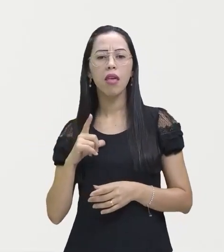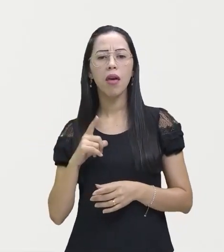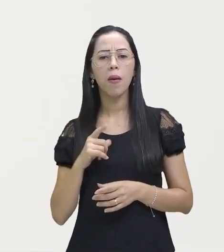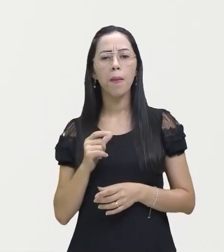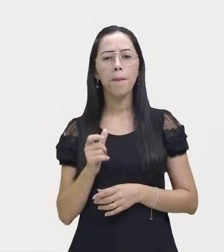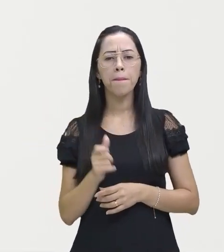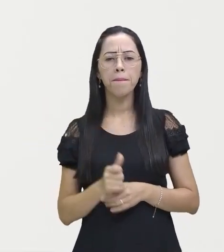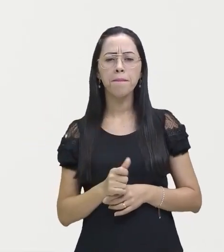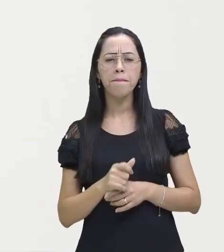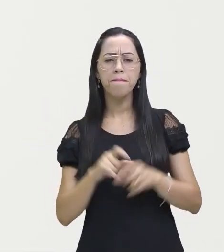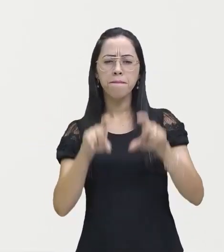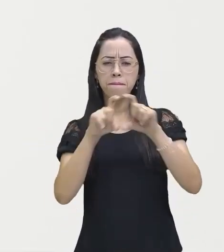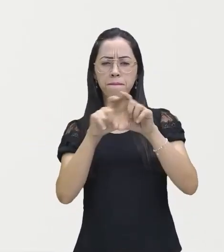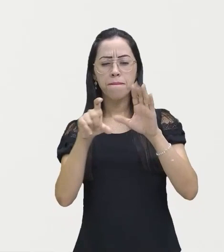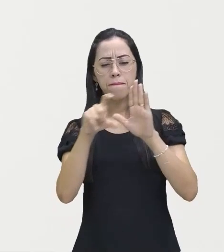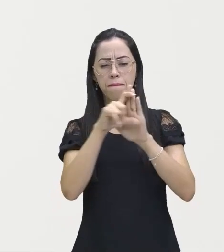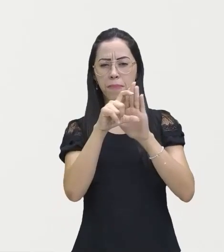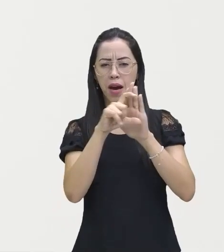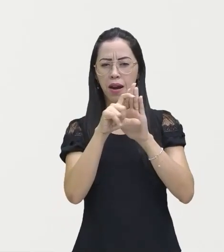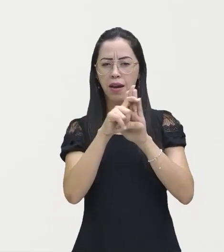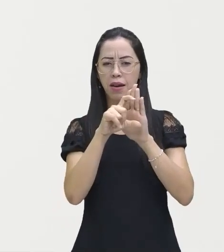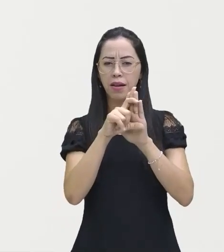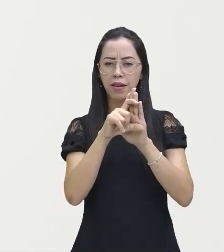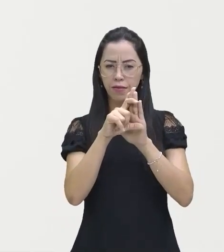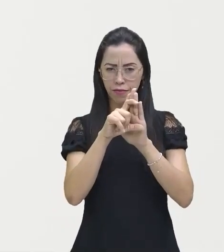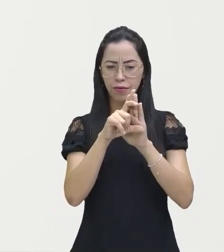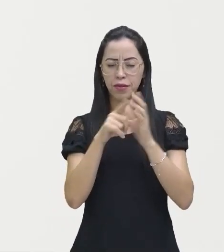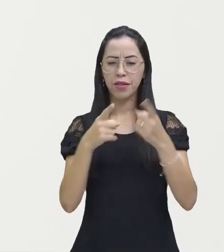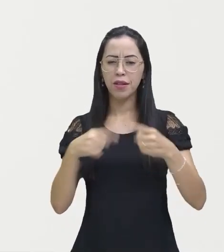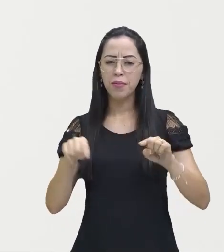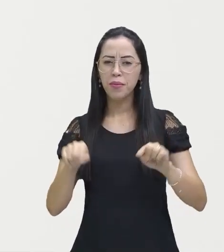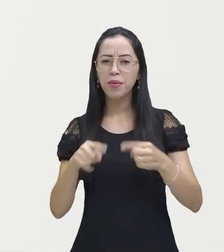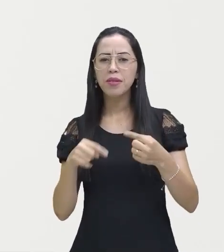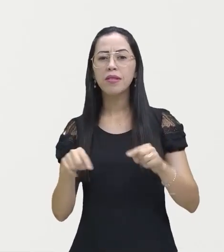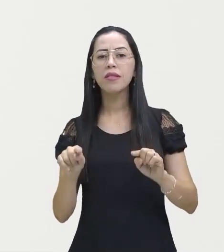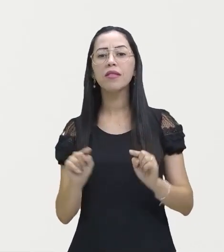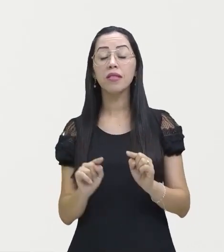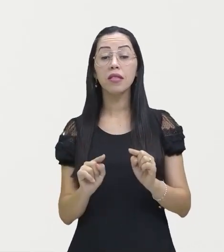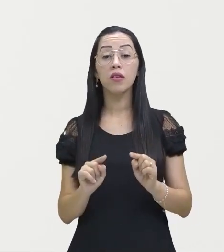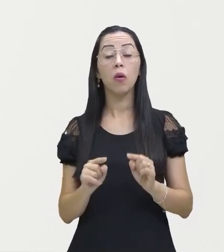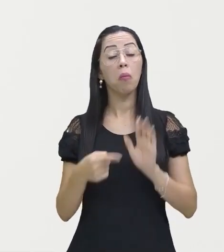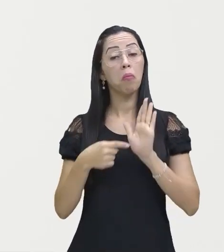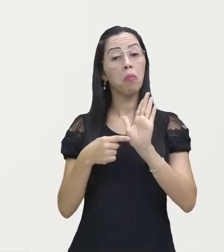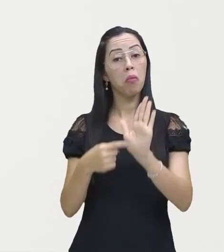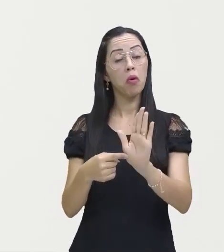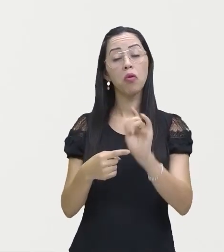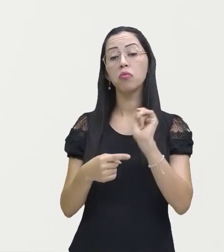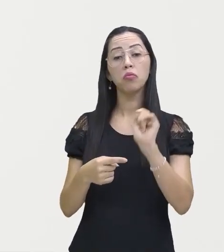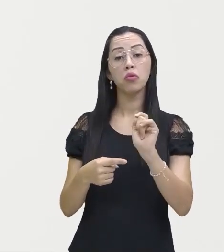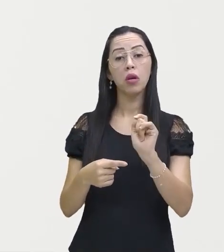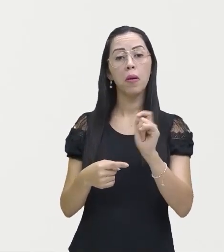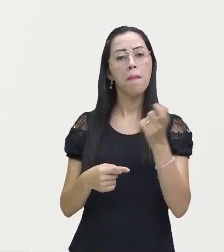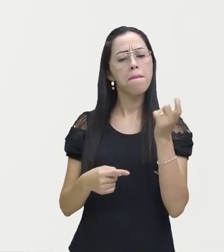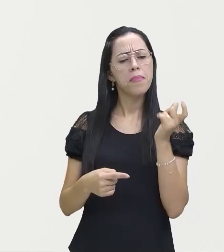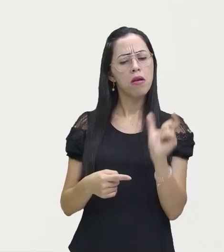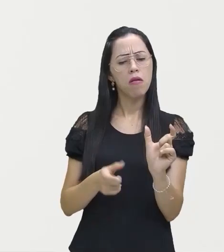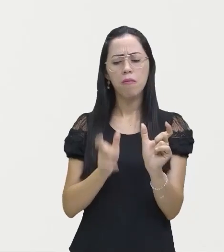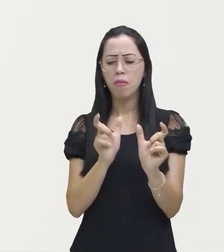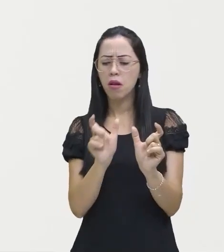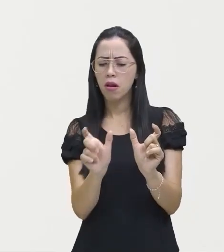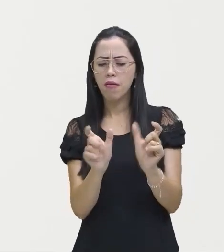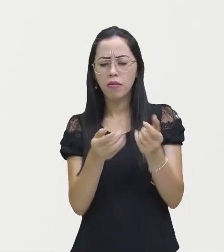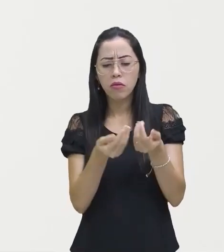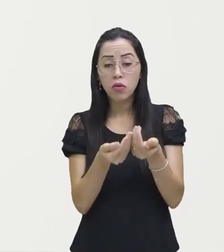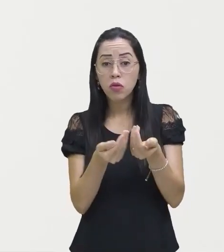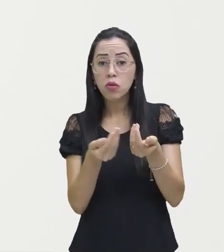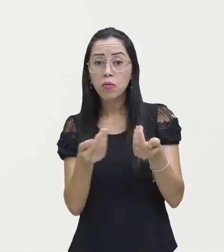música, que ela mostra aqui a música com seus devidos espaços entre as palavras. Assim como cantamos,